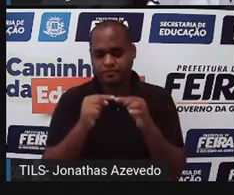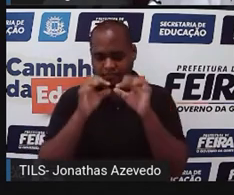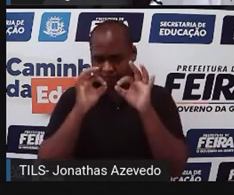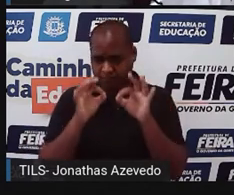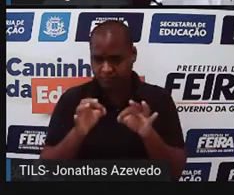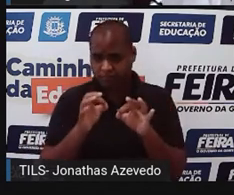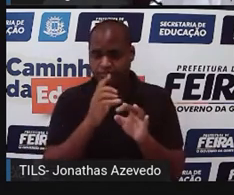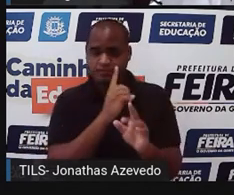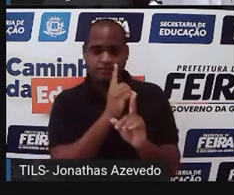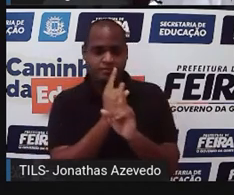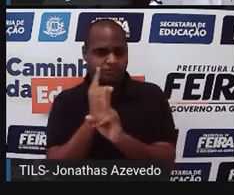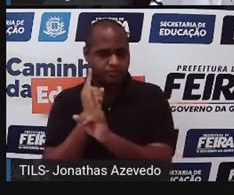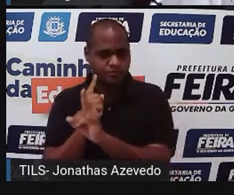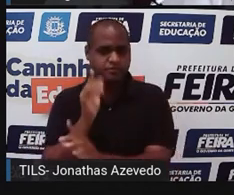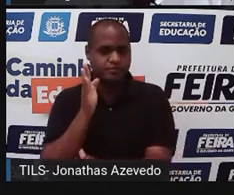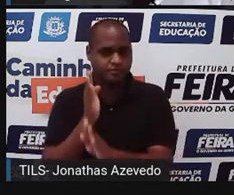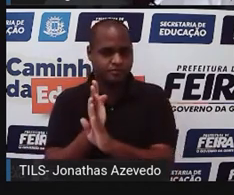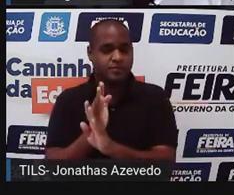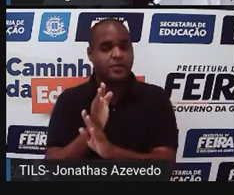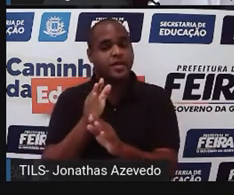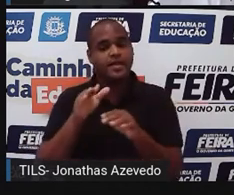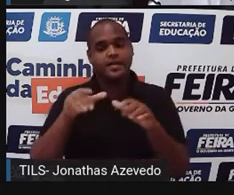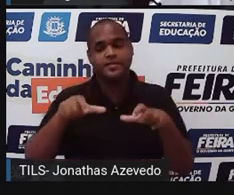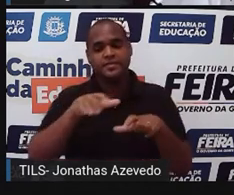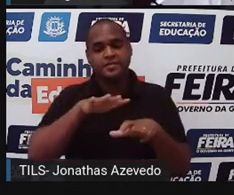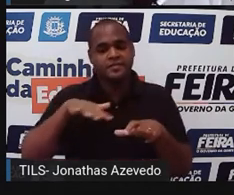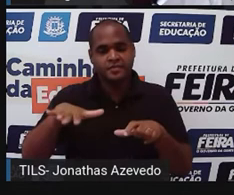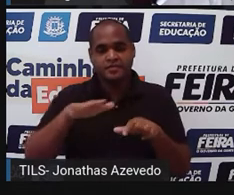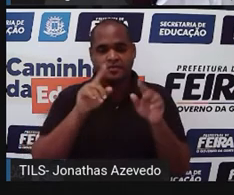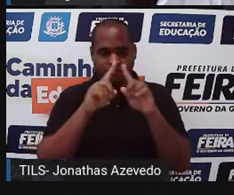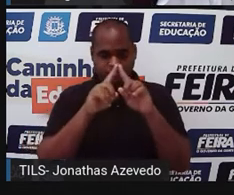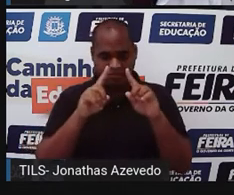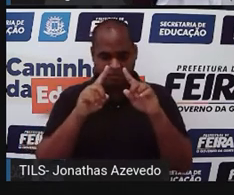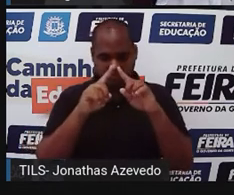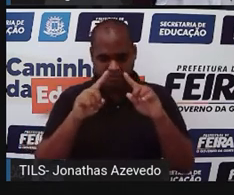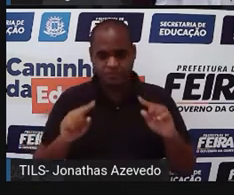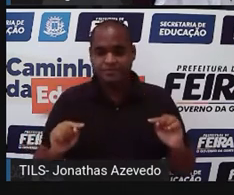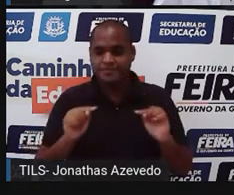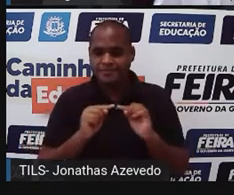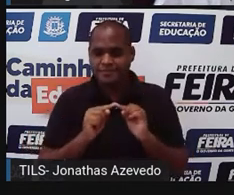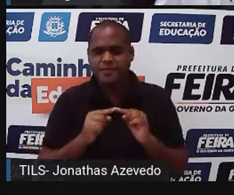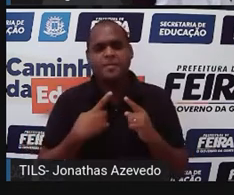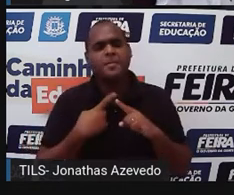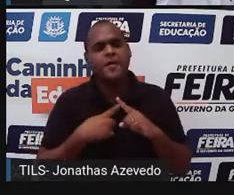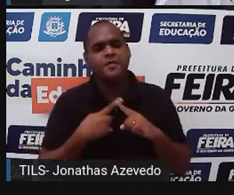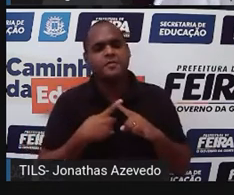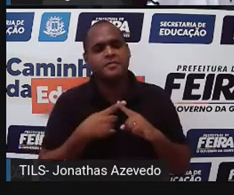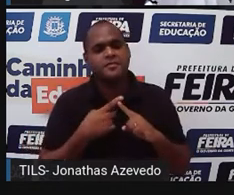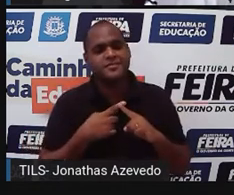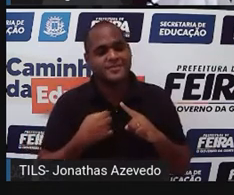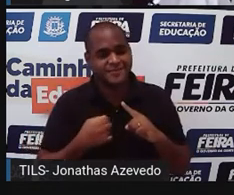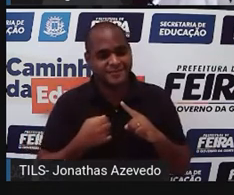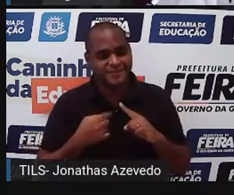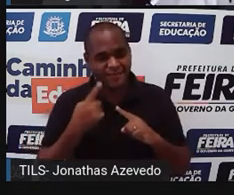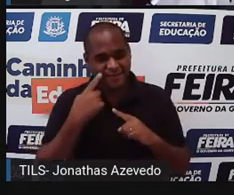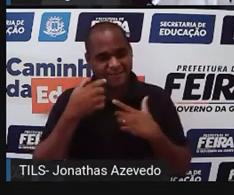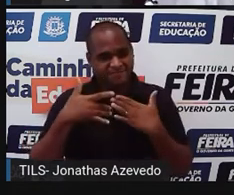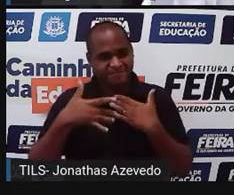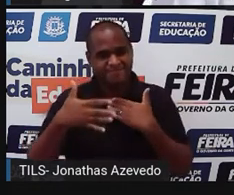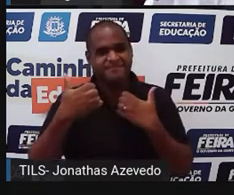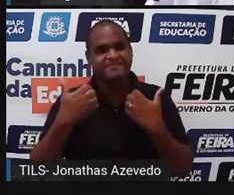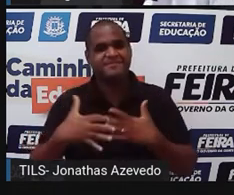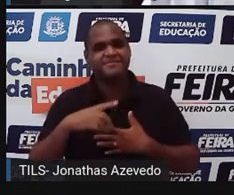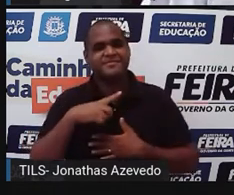encontrar a área de triângulos Mas por que que dessa forma a gente vai chegar lá